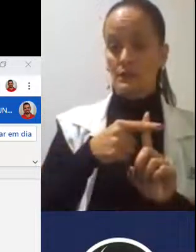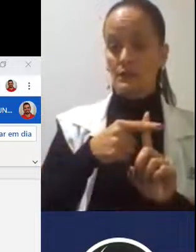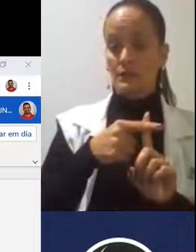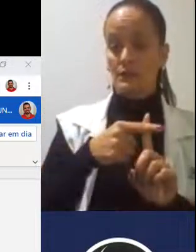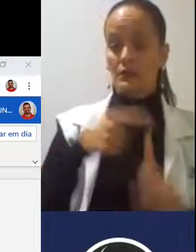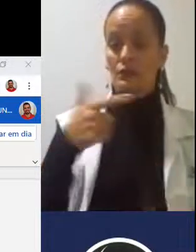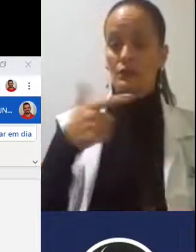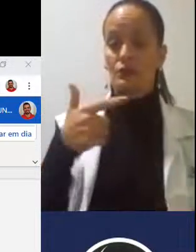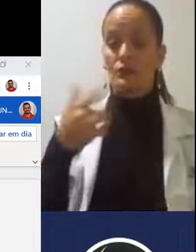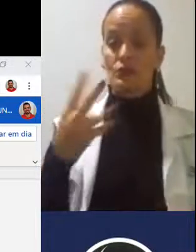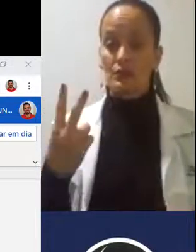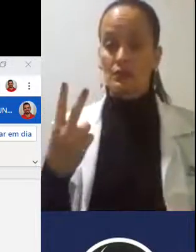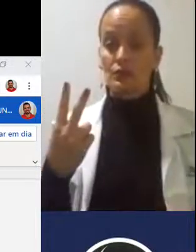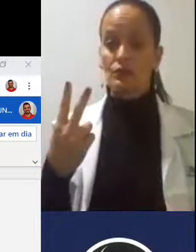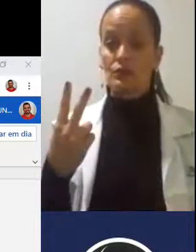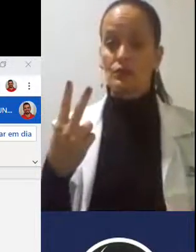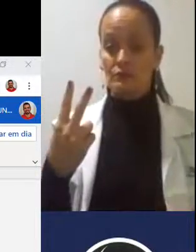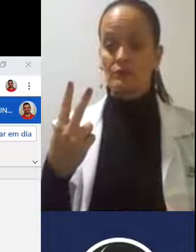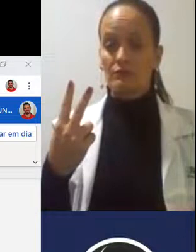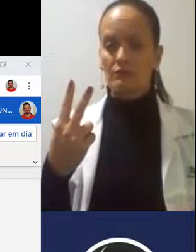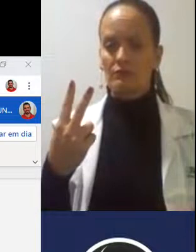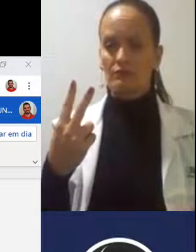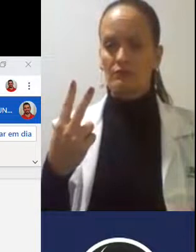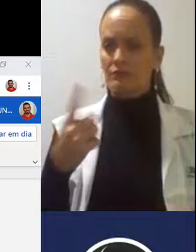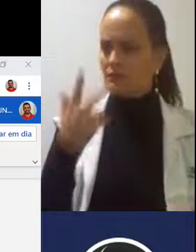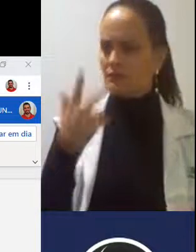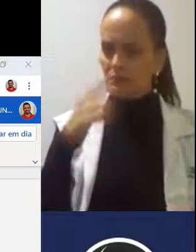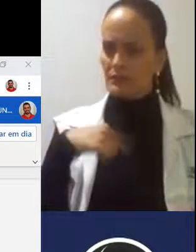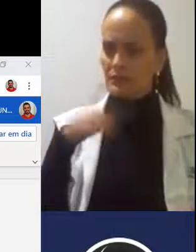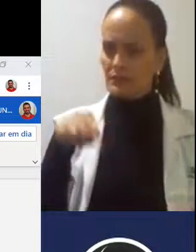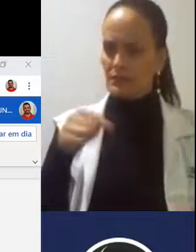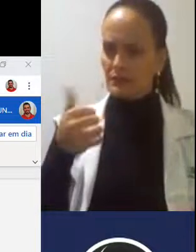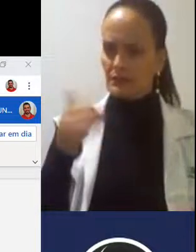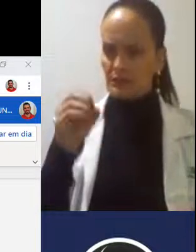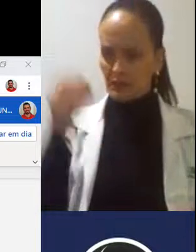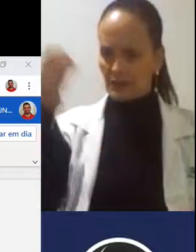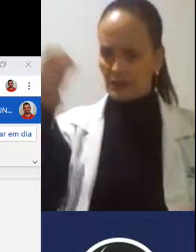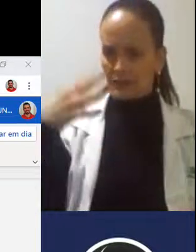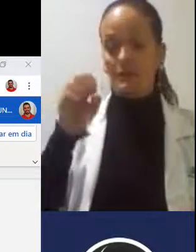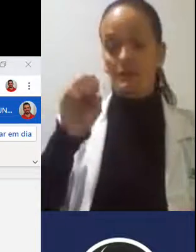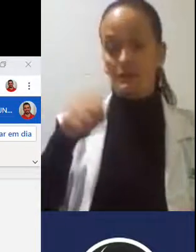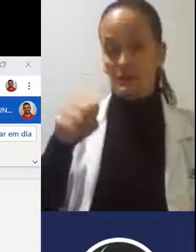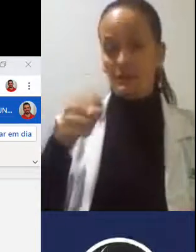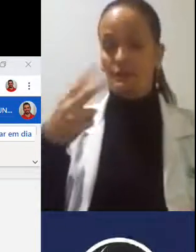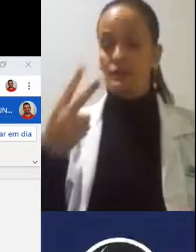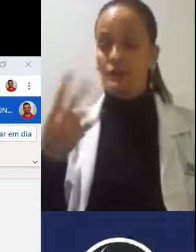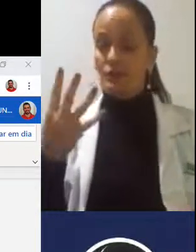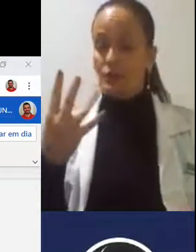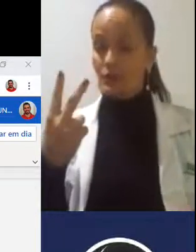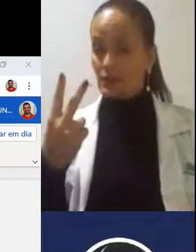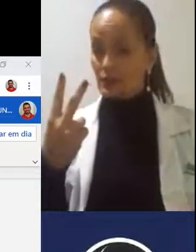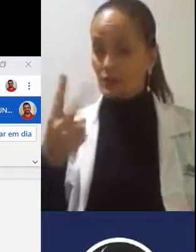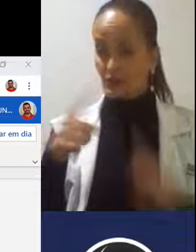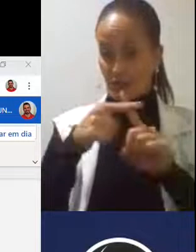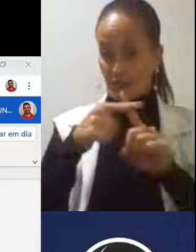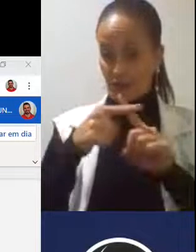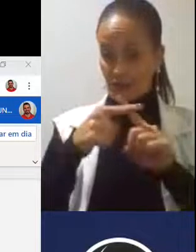242. Ah, professor, não são 10 lâmpadas? São, então basta a gente fazer o quê? 242 vezes 10, né? Se a gente for